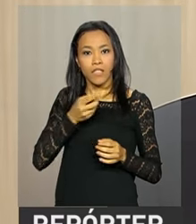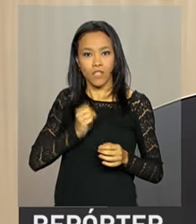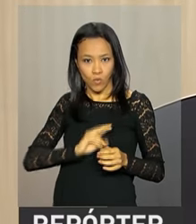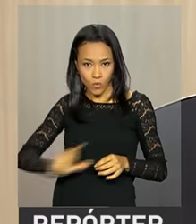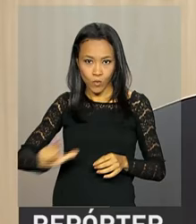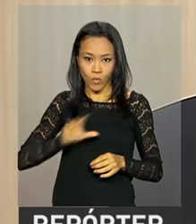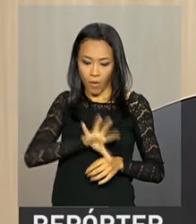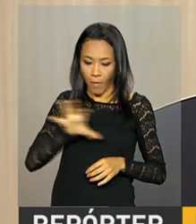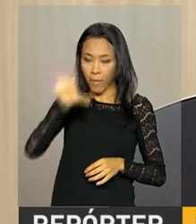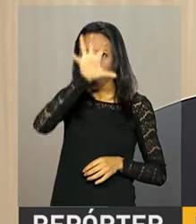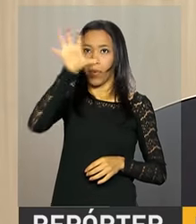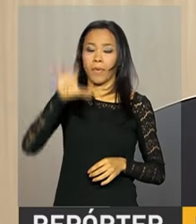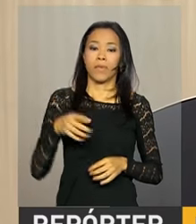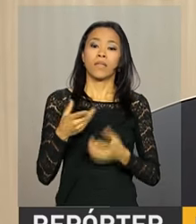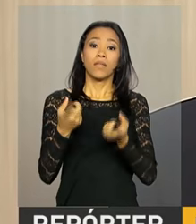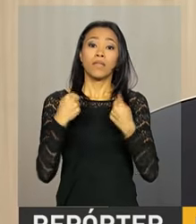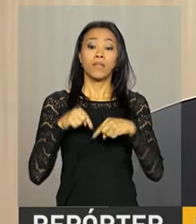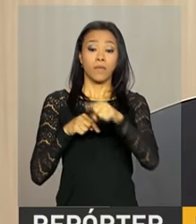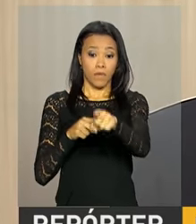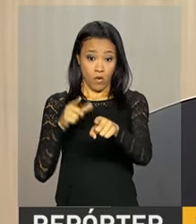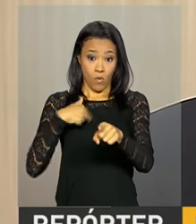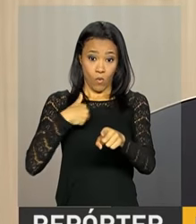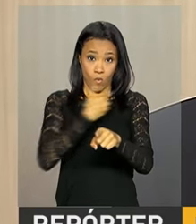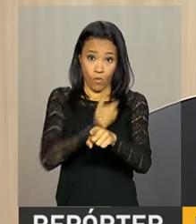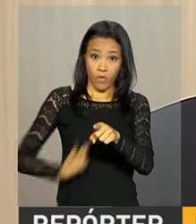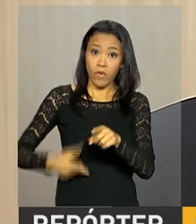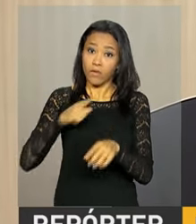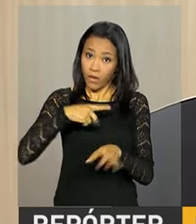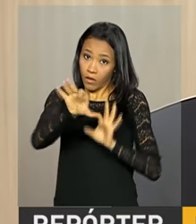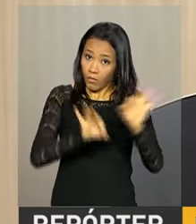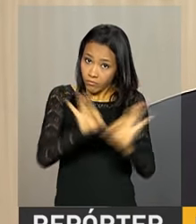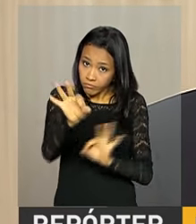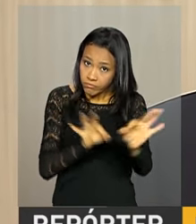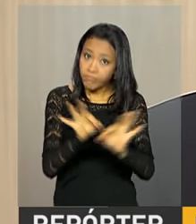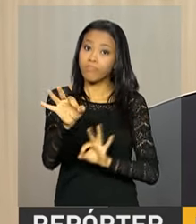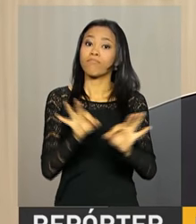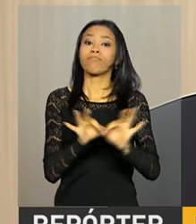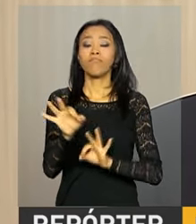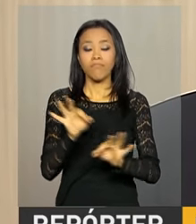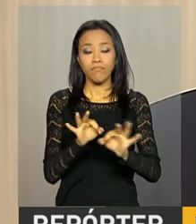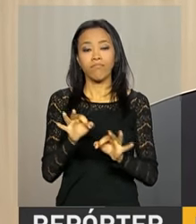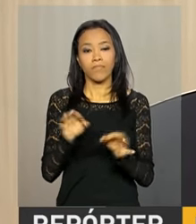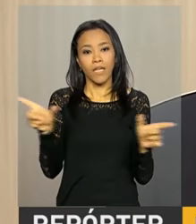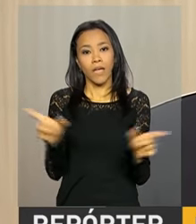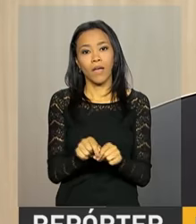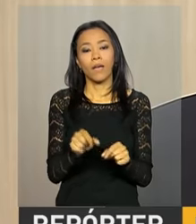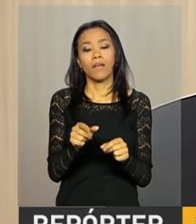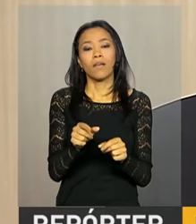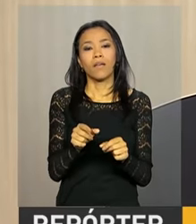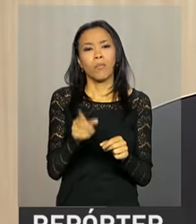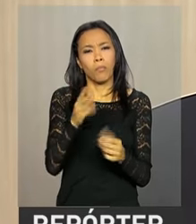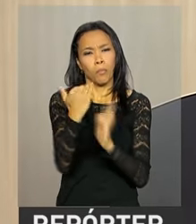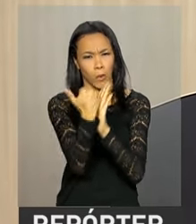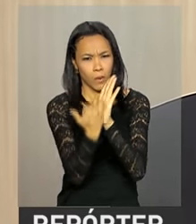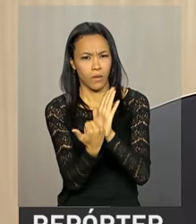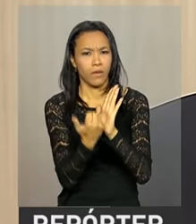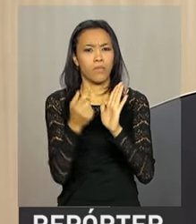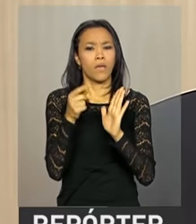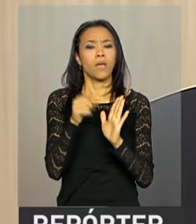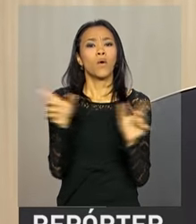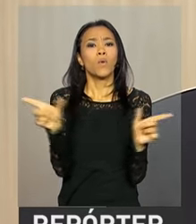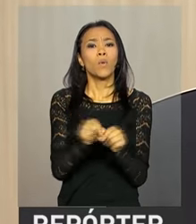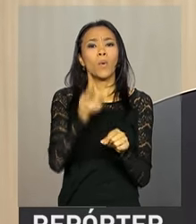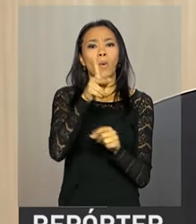plano, um plano nacional de agroecologia e produção orgânica, que é o Planapo. E além disso, os financiamentos do